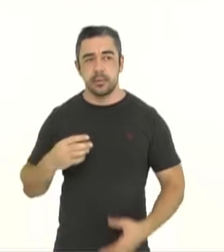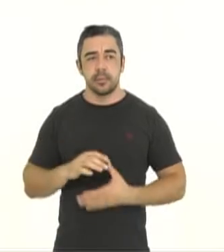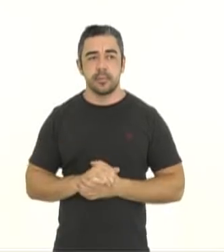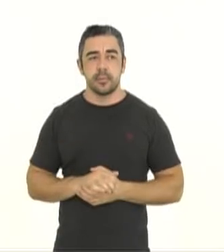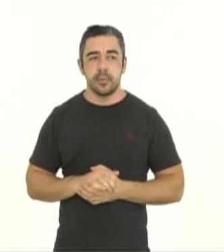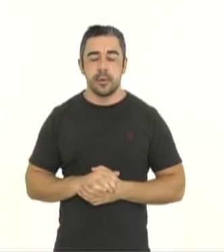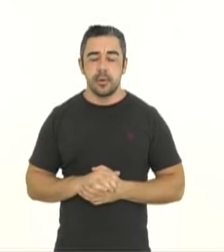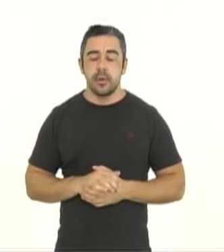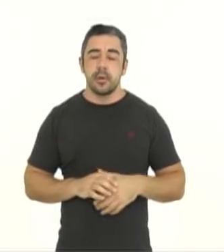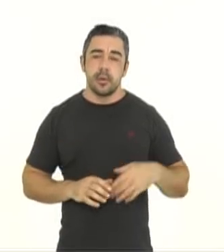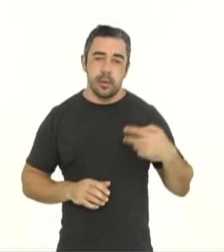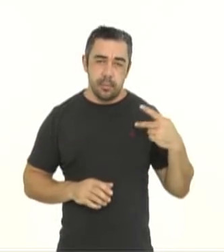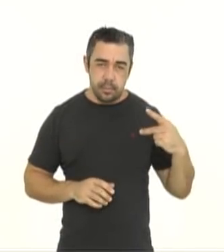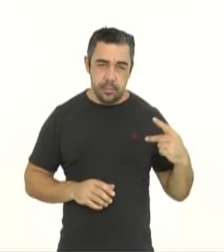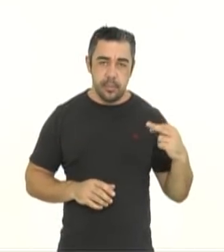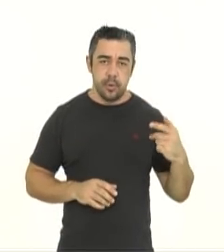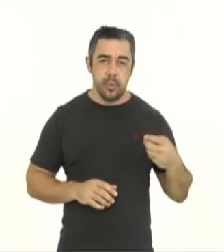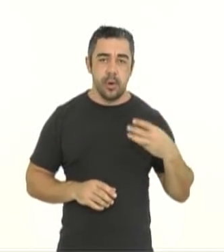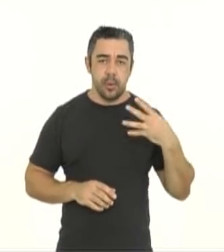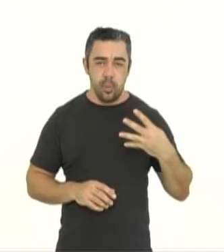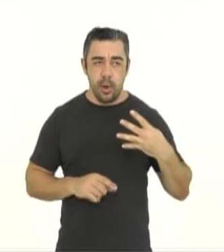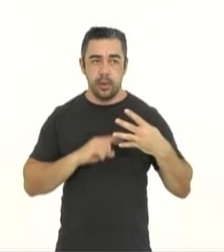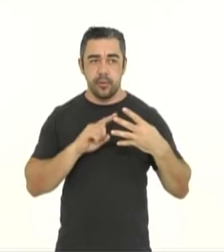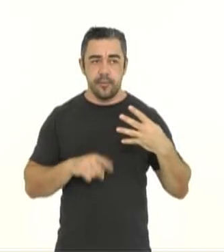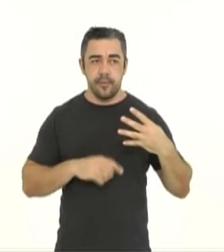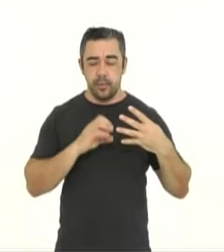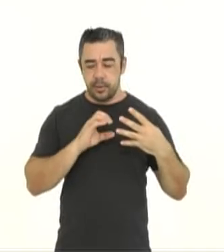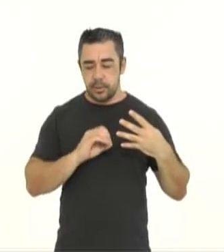temos então que 4 atm equivalem a